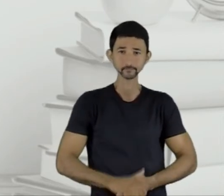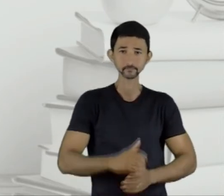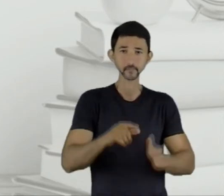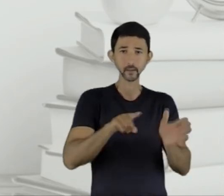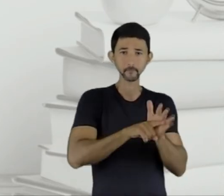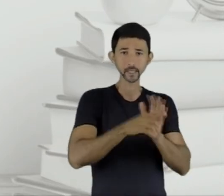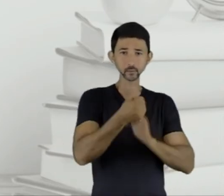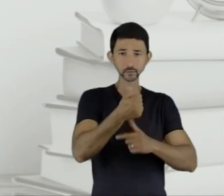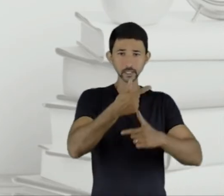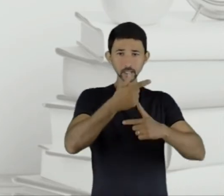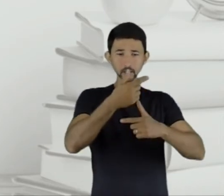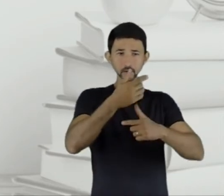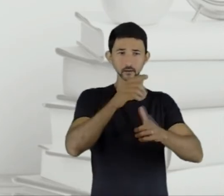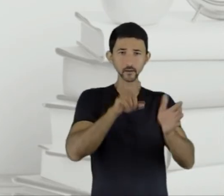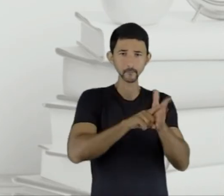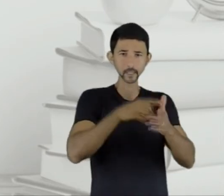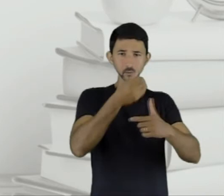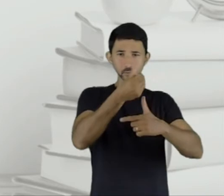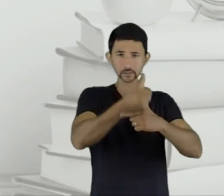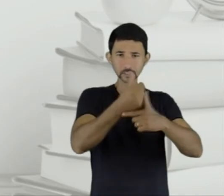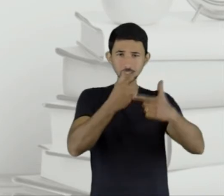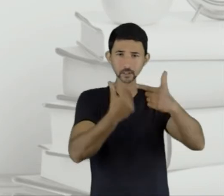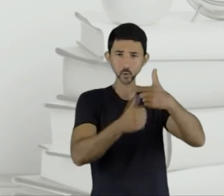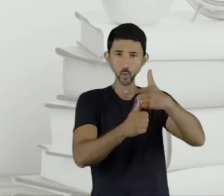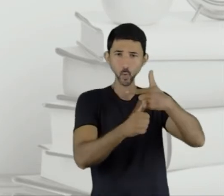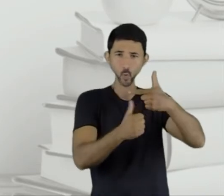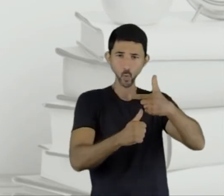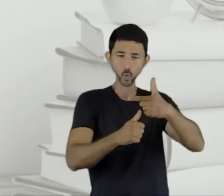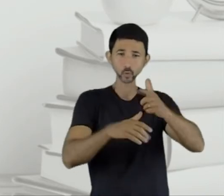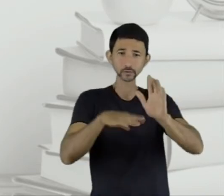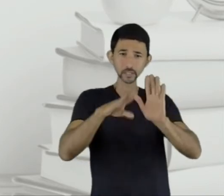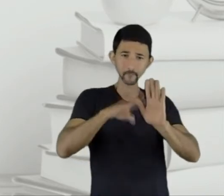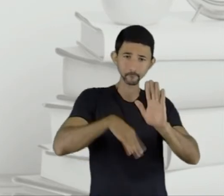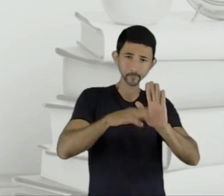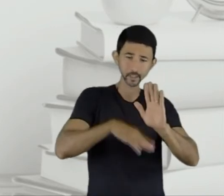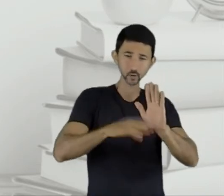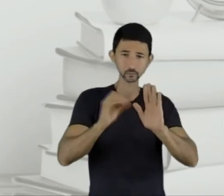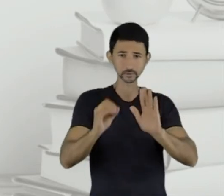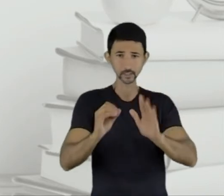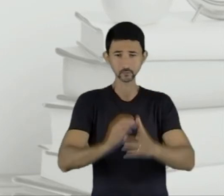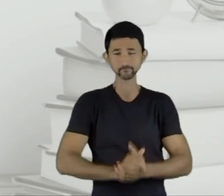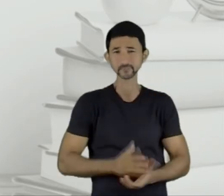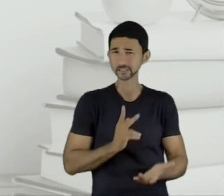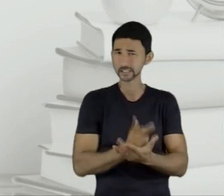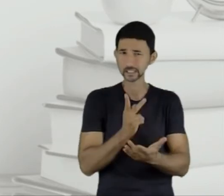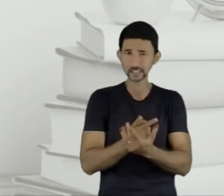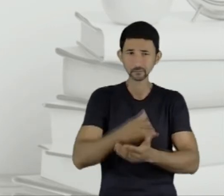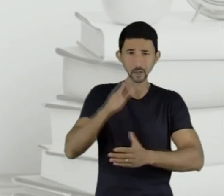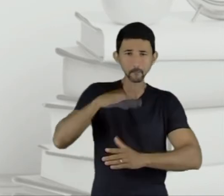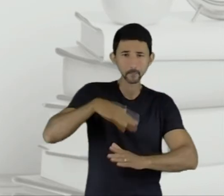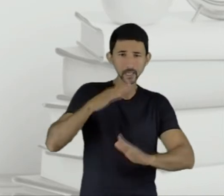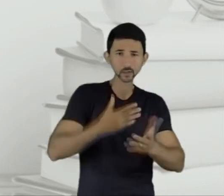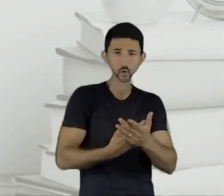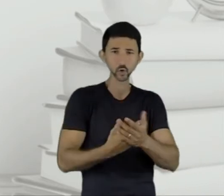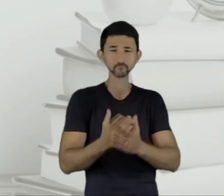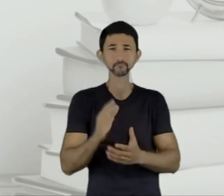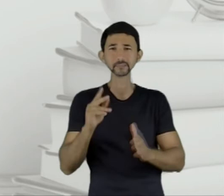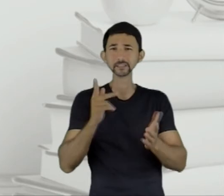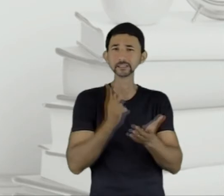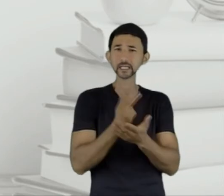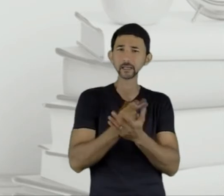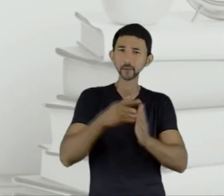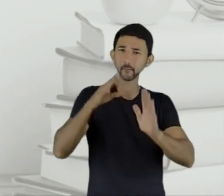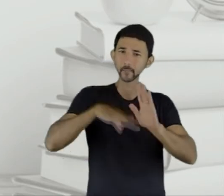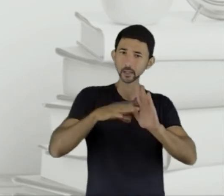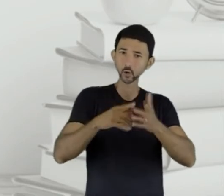zero, certo? Então, qualquer número negativo, ele é sempre menor que zero. Ele sempre está à esquerda do zero,